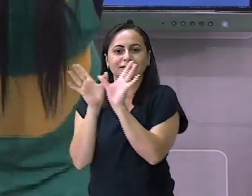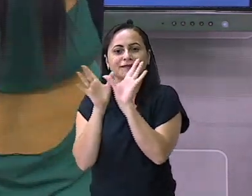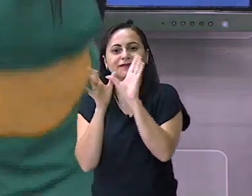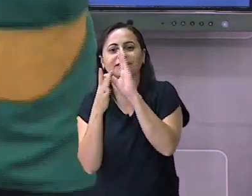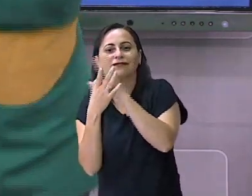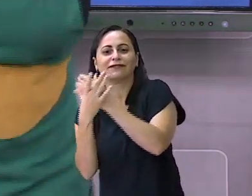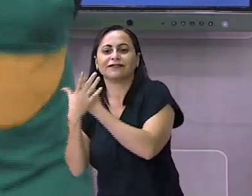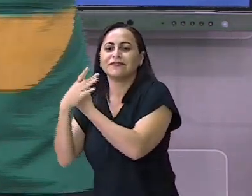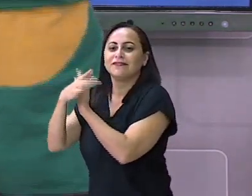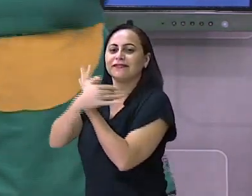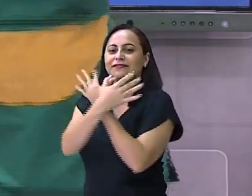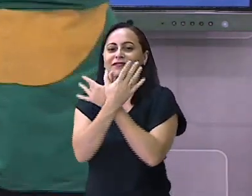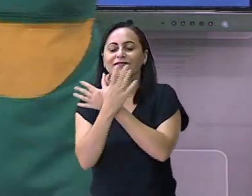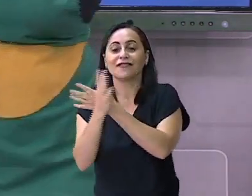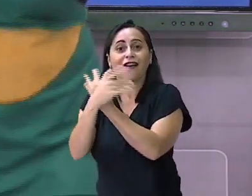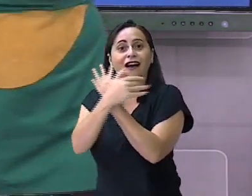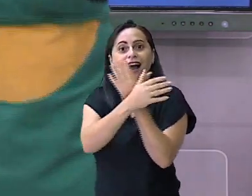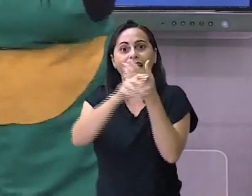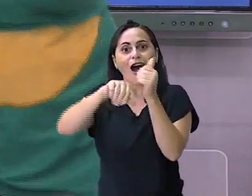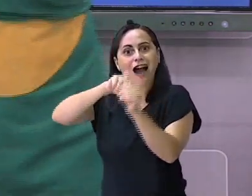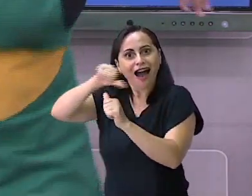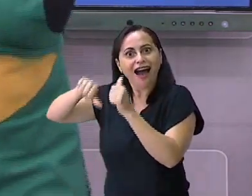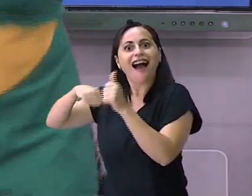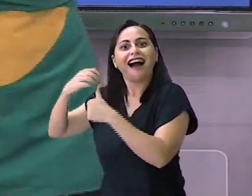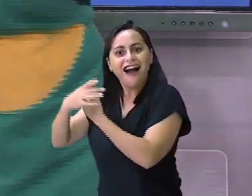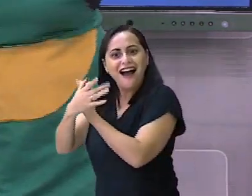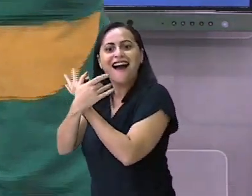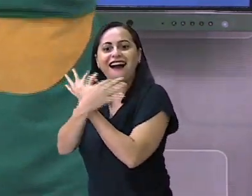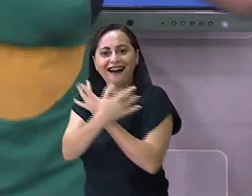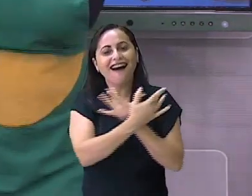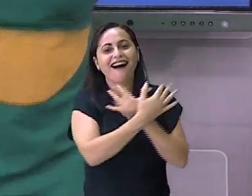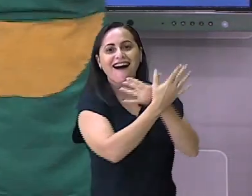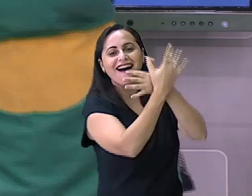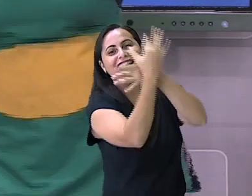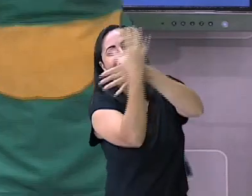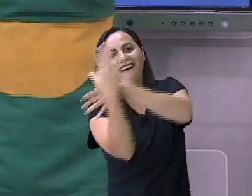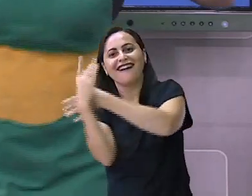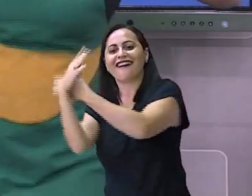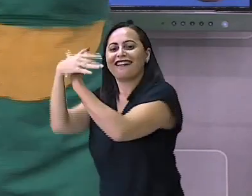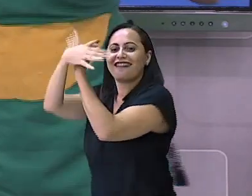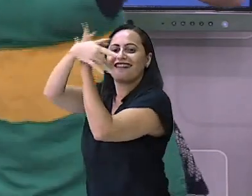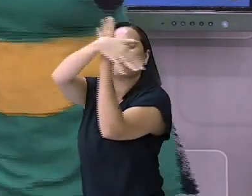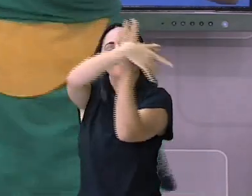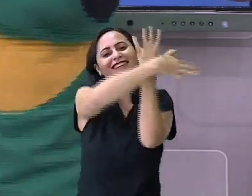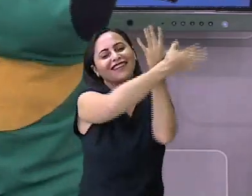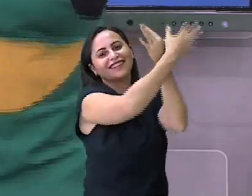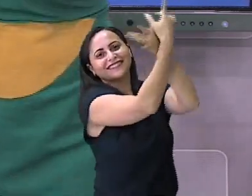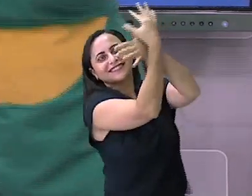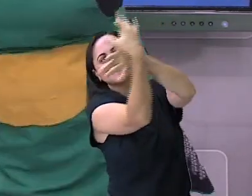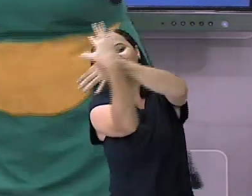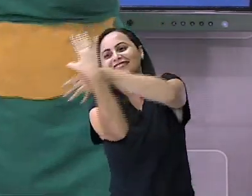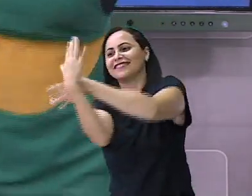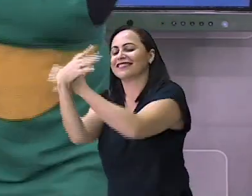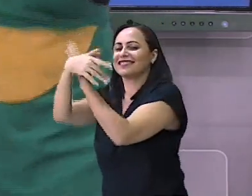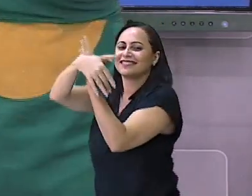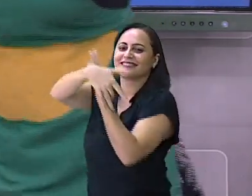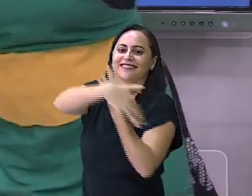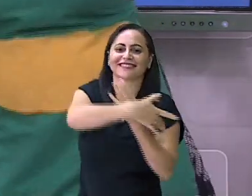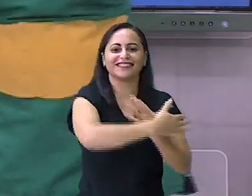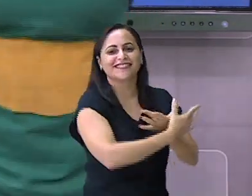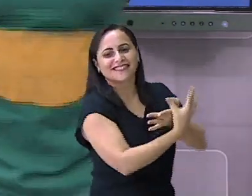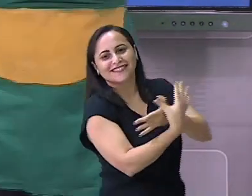virou uma borboleta. Voa, voa, voa, voa borboleta. Voa, voa,